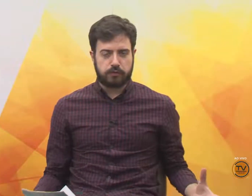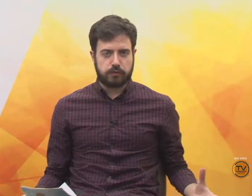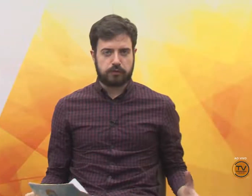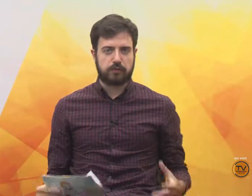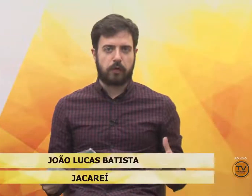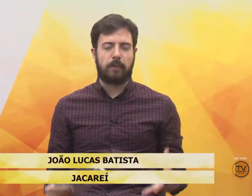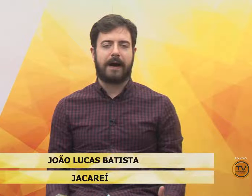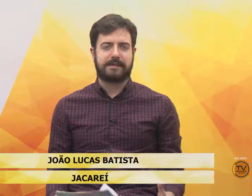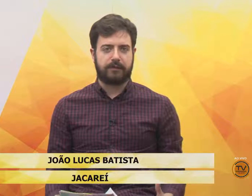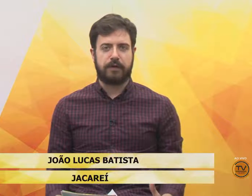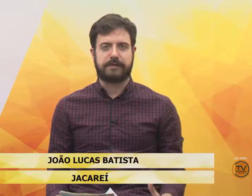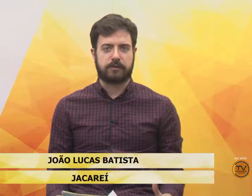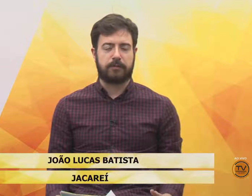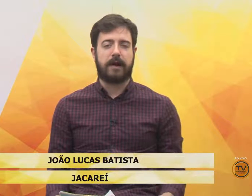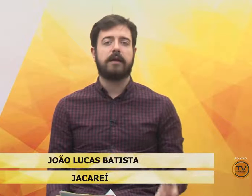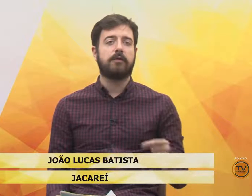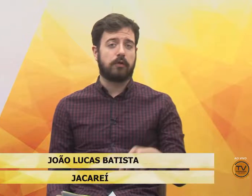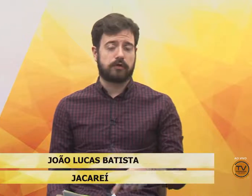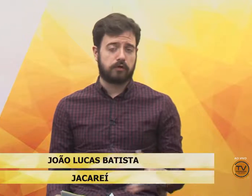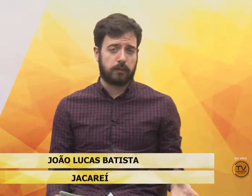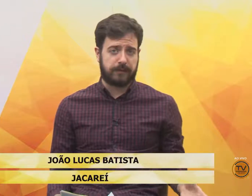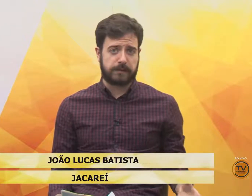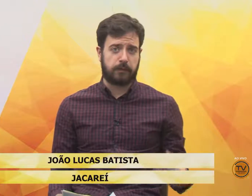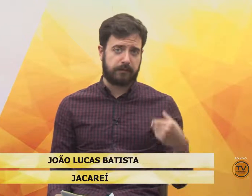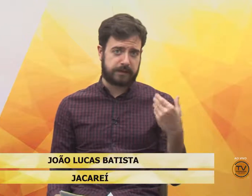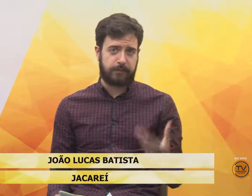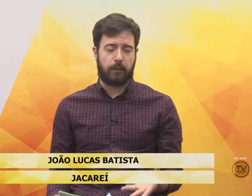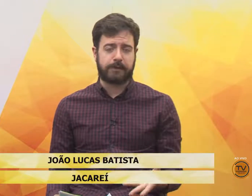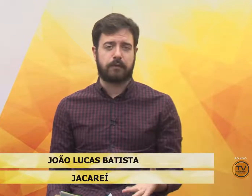Estamos todos juntos no combate à violência contra a mulher e no nosso